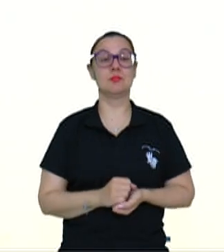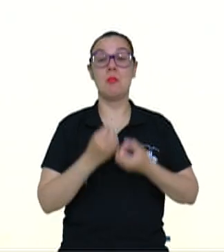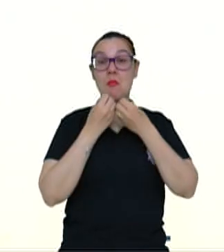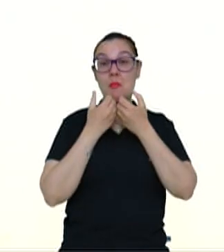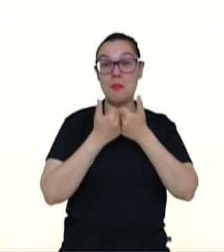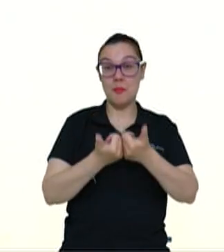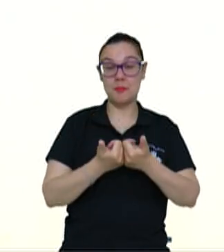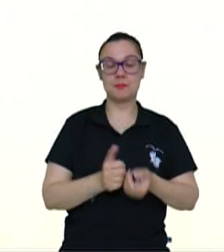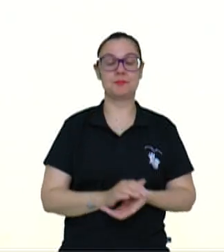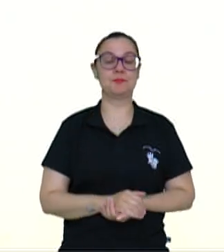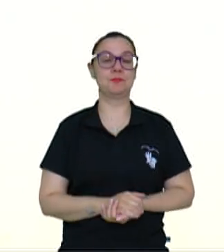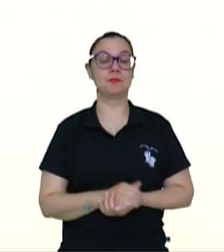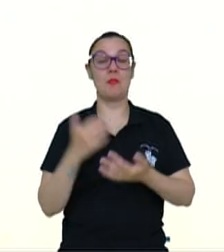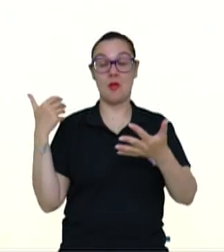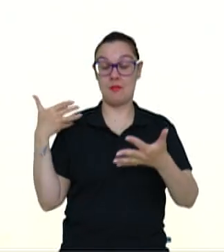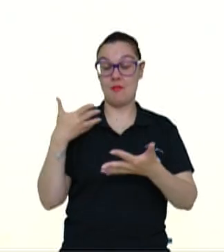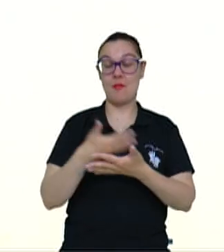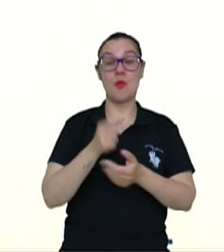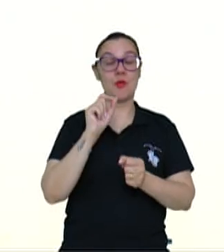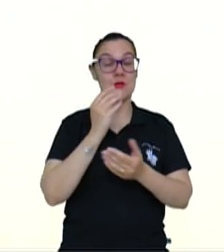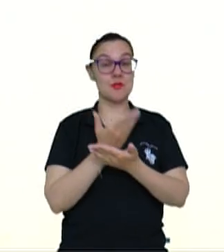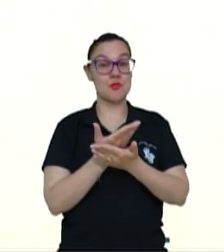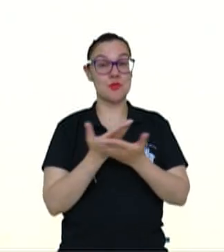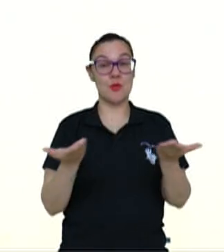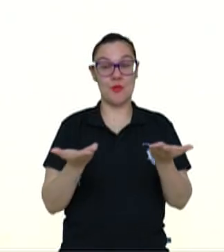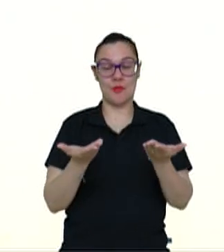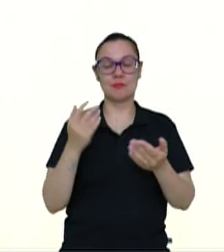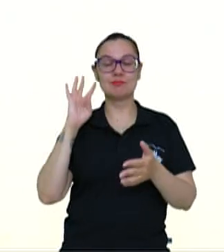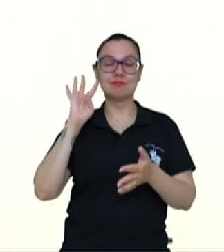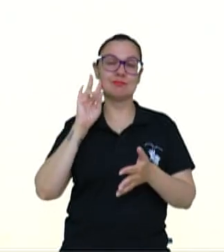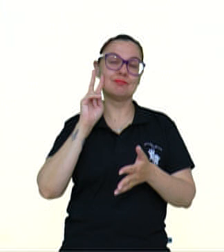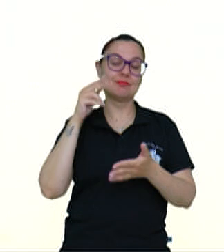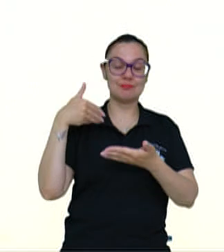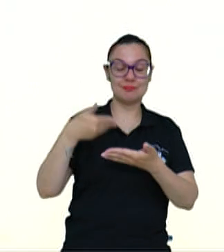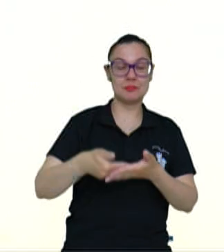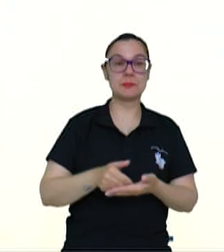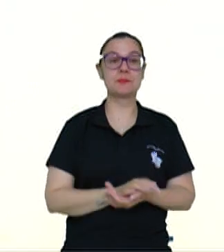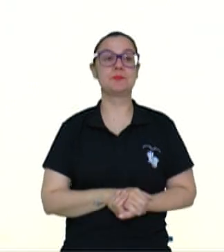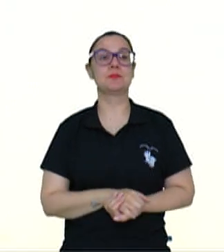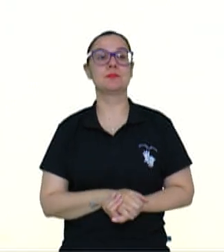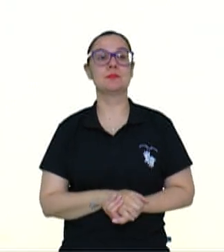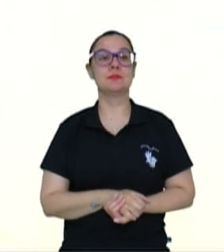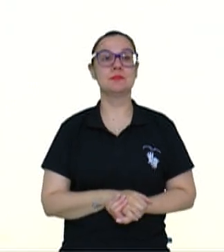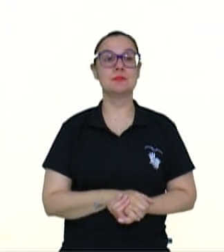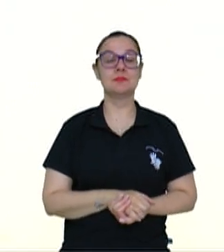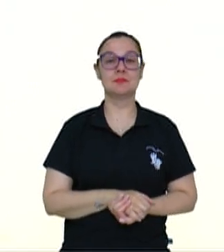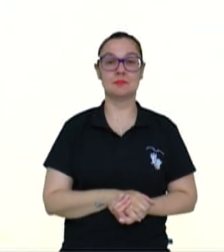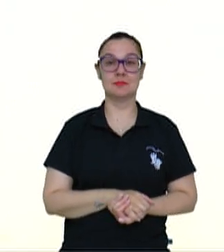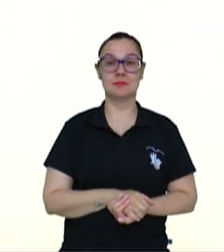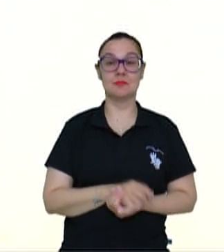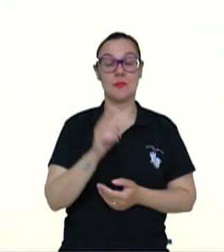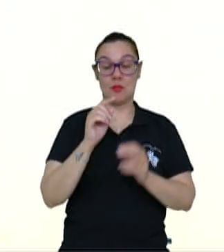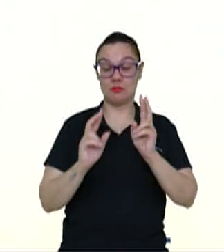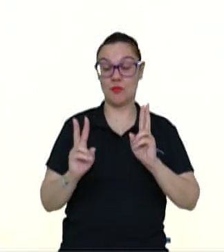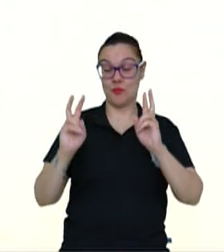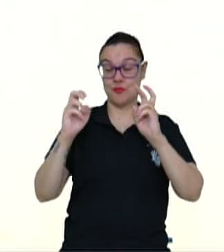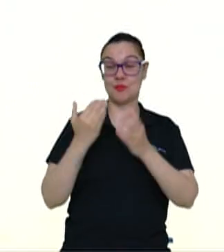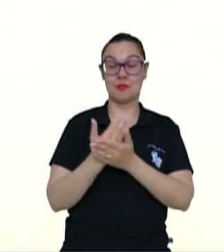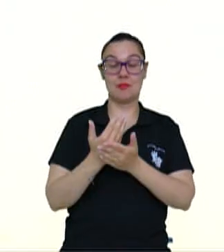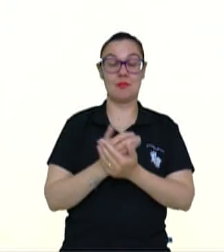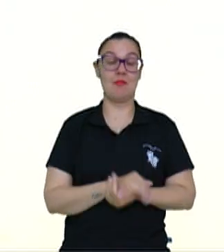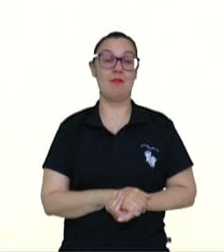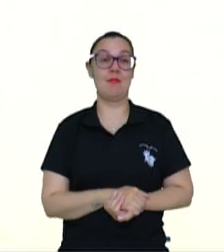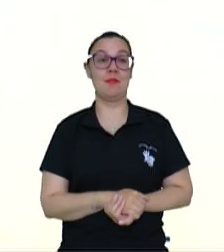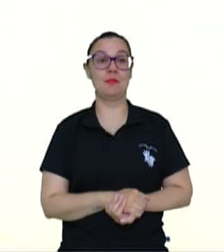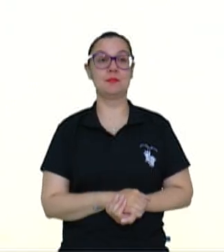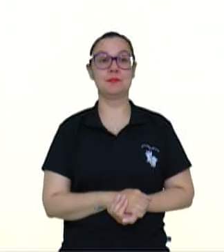Bueno, vamos a repassar que vimos em la classe. Vamos fazer um repasso aí, né? Seria falha na comunicação, era o título da nossa aula.